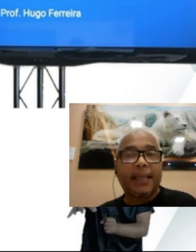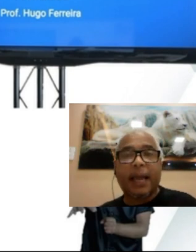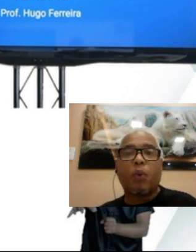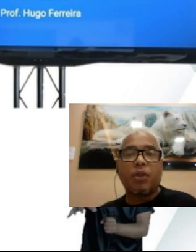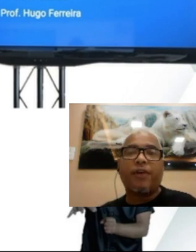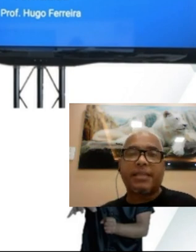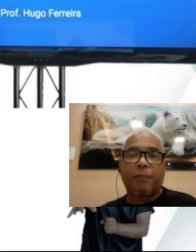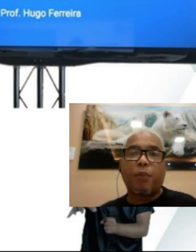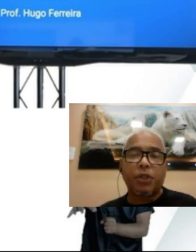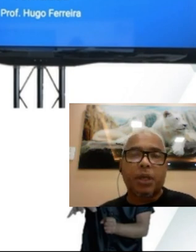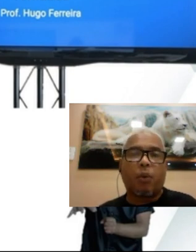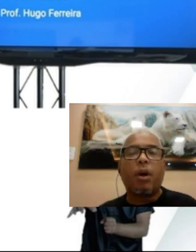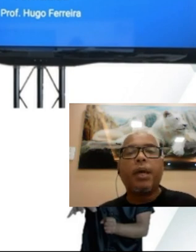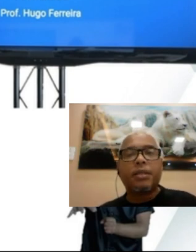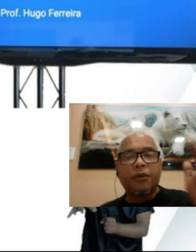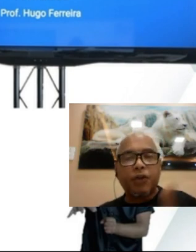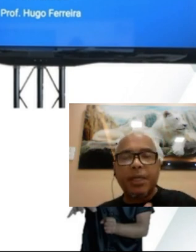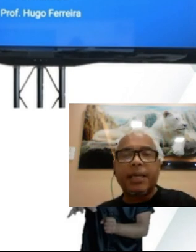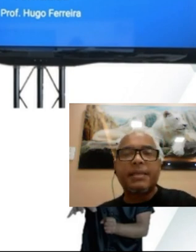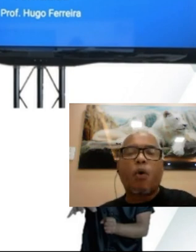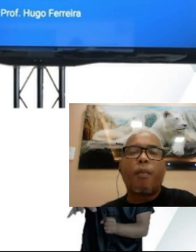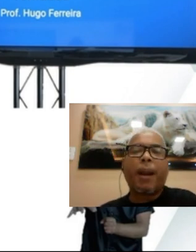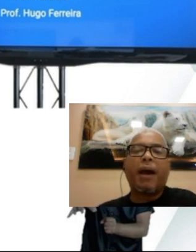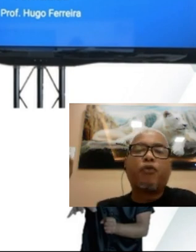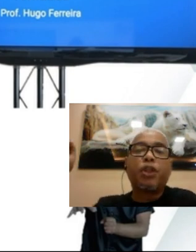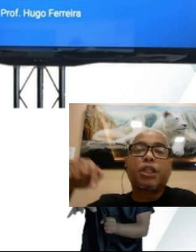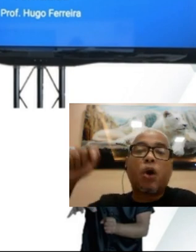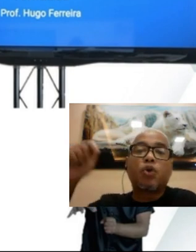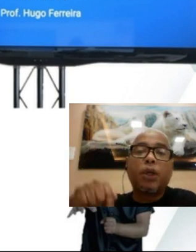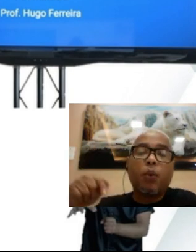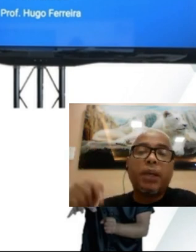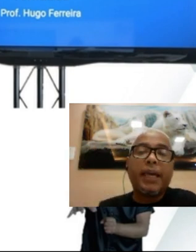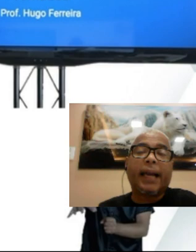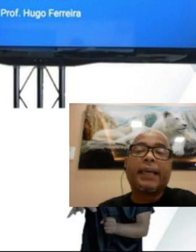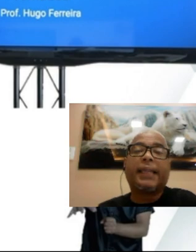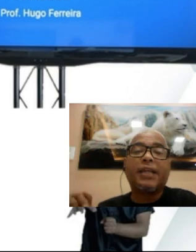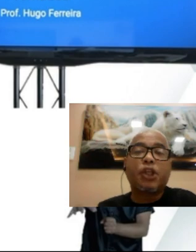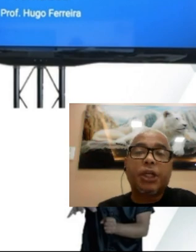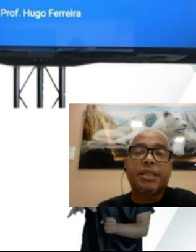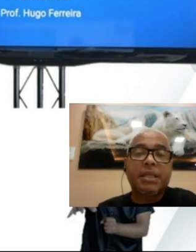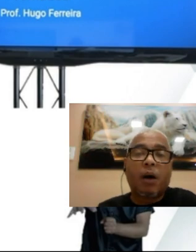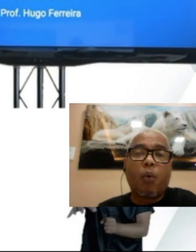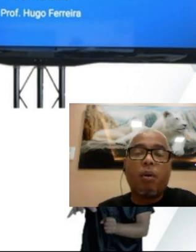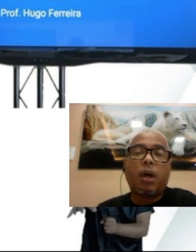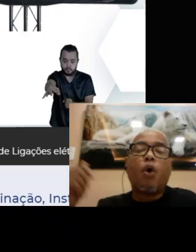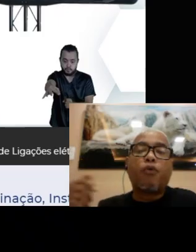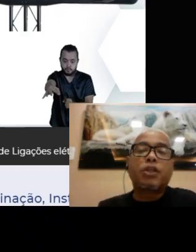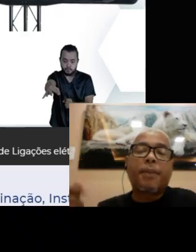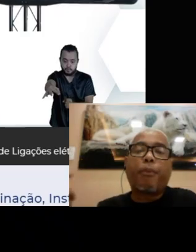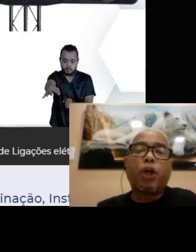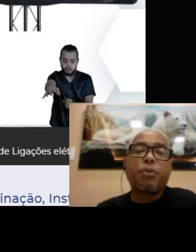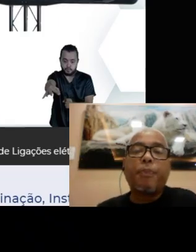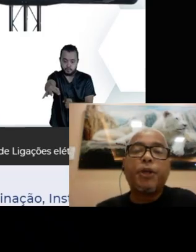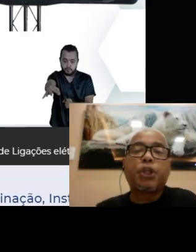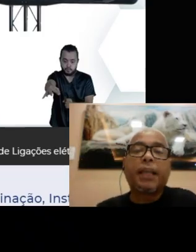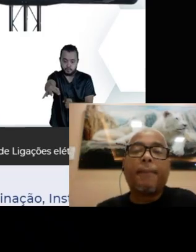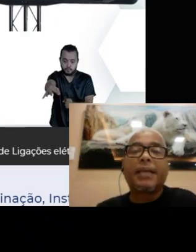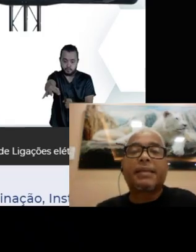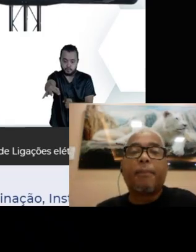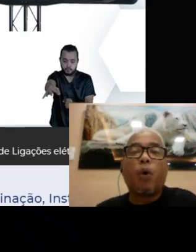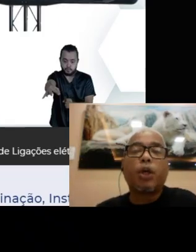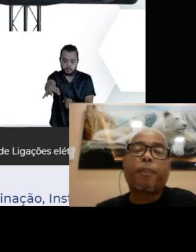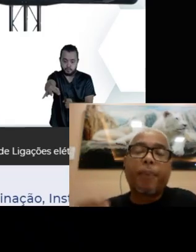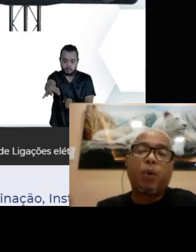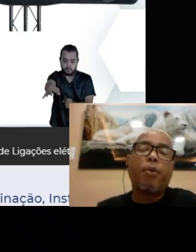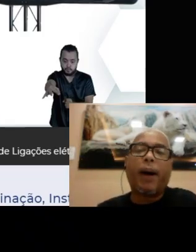promoção e eu não sei até quando vai essa promoção se você quiser comprar eu vou deixar o link aqui na descrição ou você pode